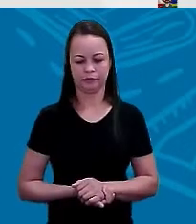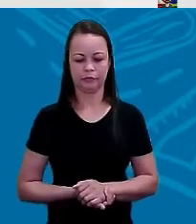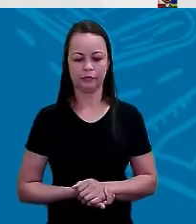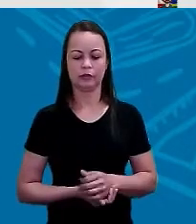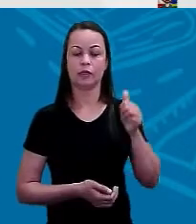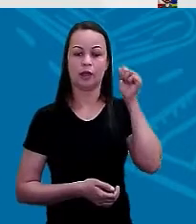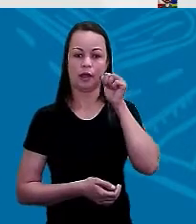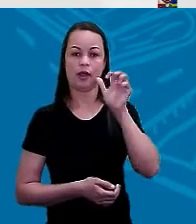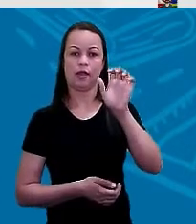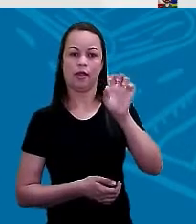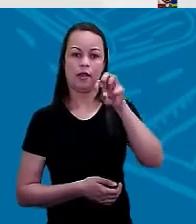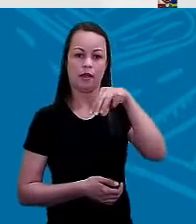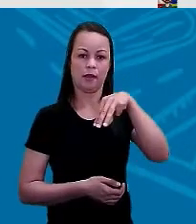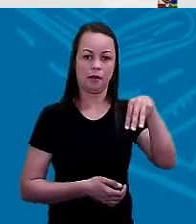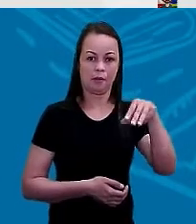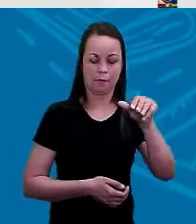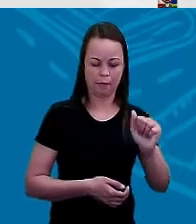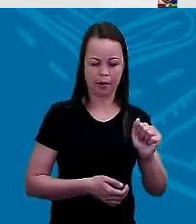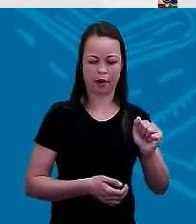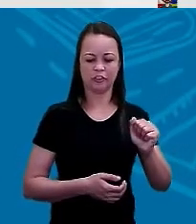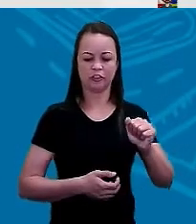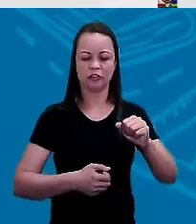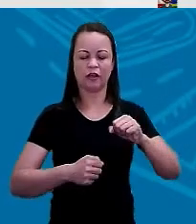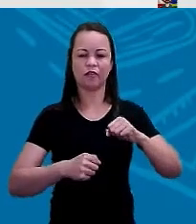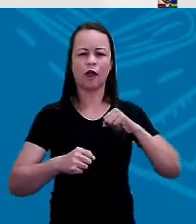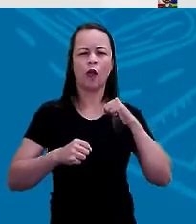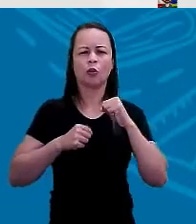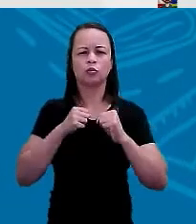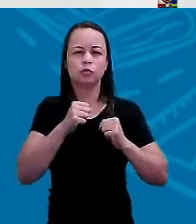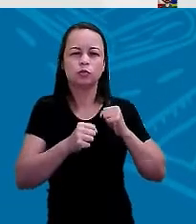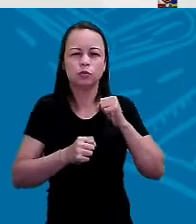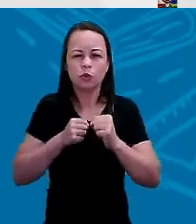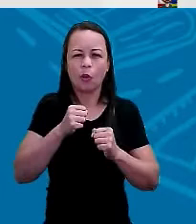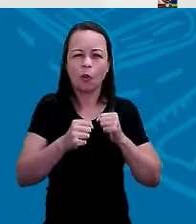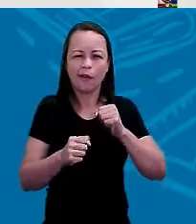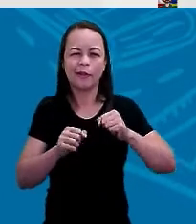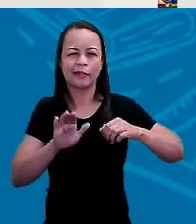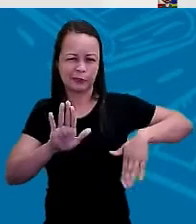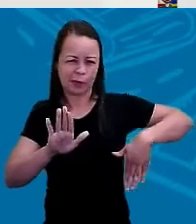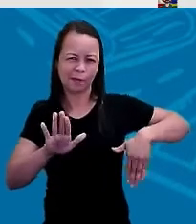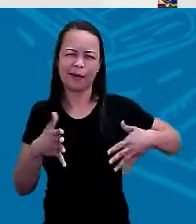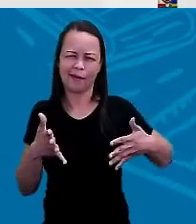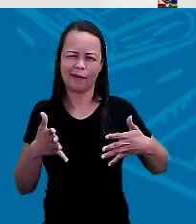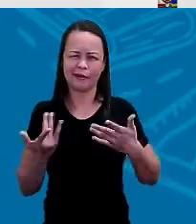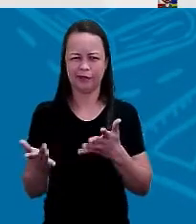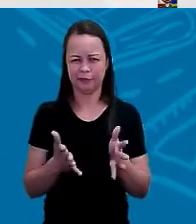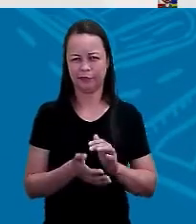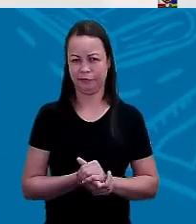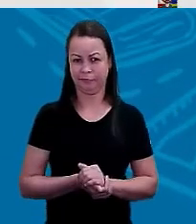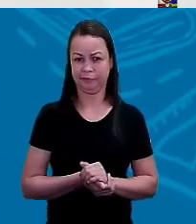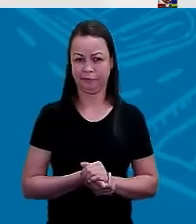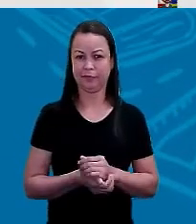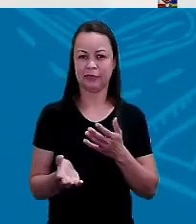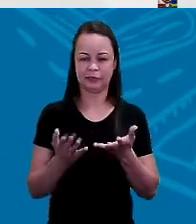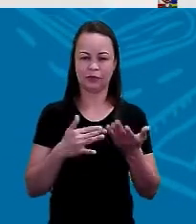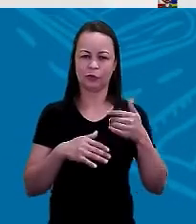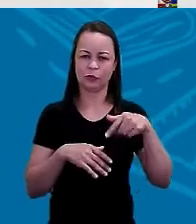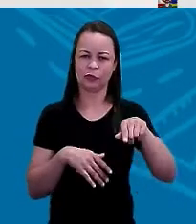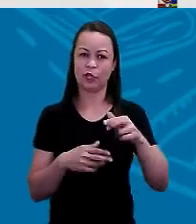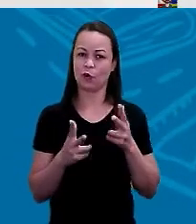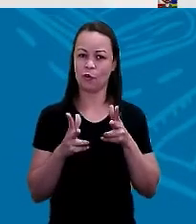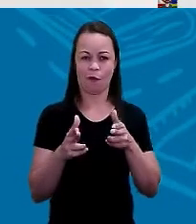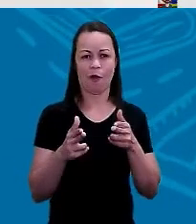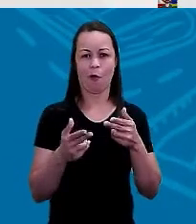Emma estava correndo na praia. Emma tem tempo, né? Emma é chique, não é igual o professor de inglês que tem que estar aqui dando aula, mas é massa, vamos embora.